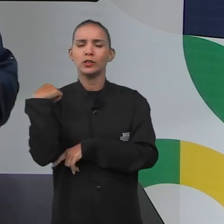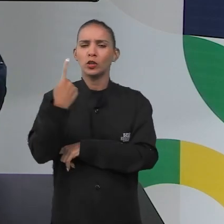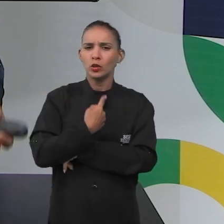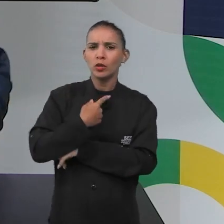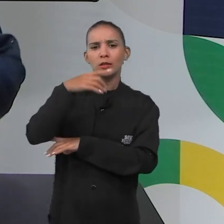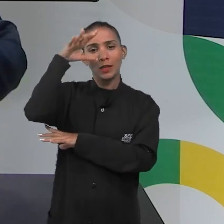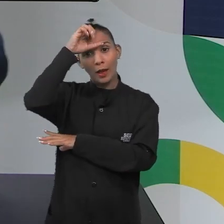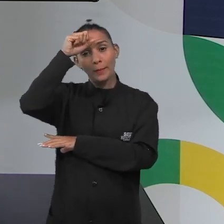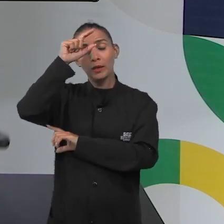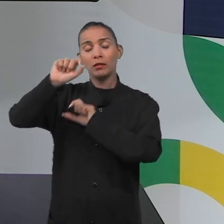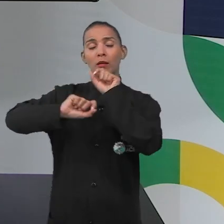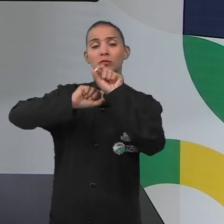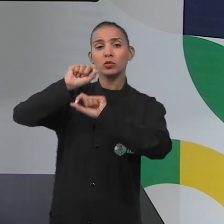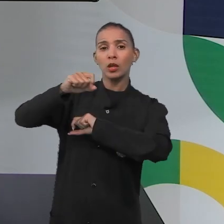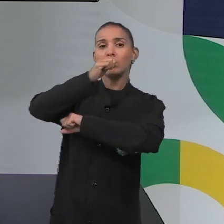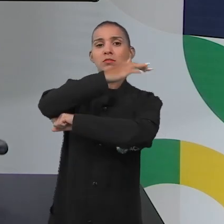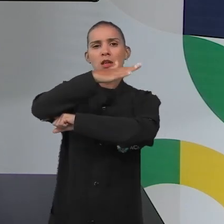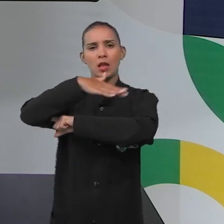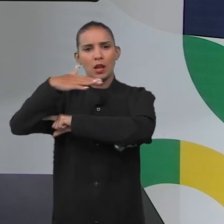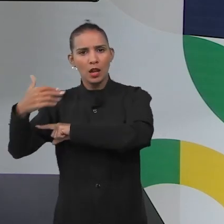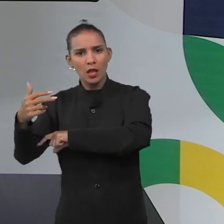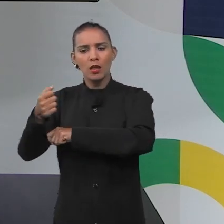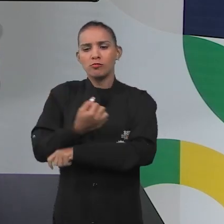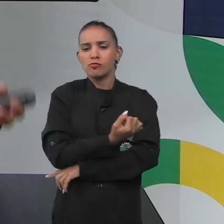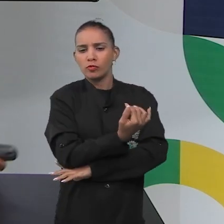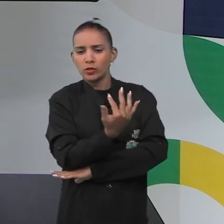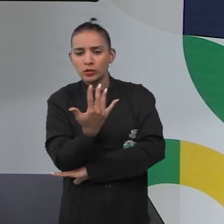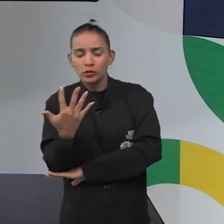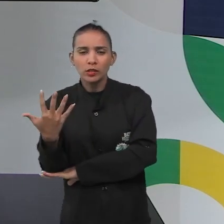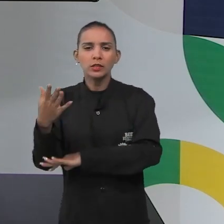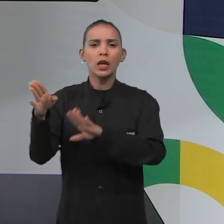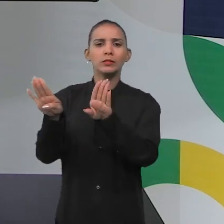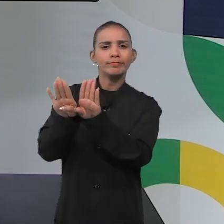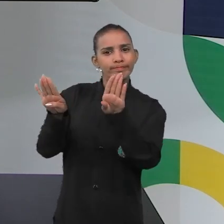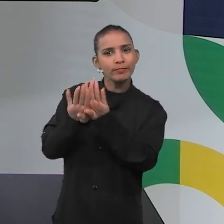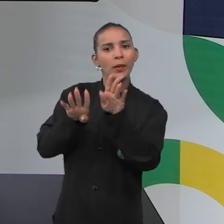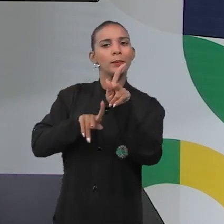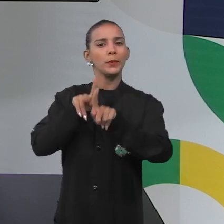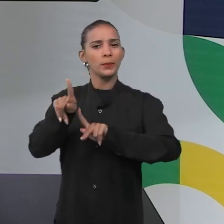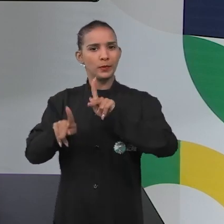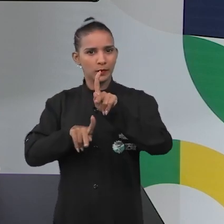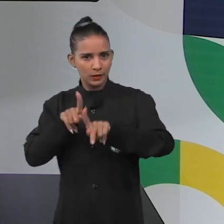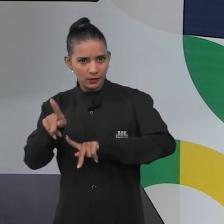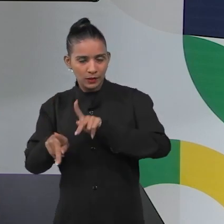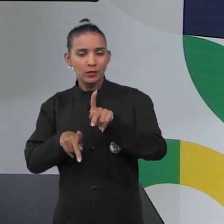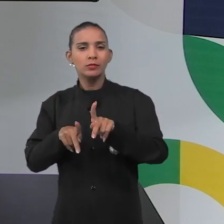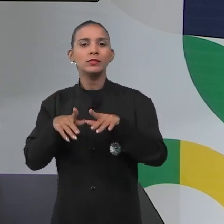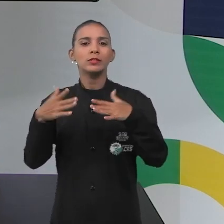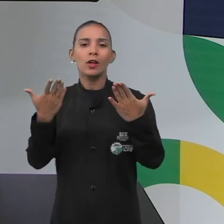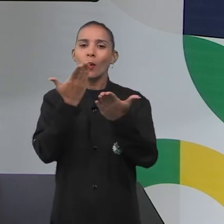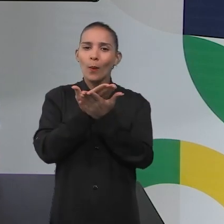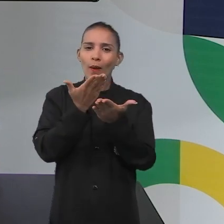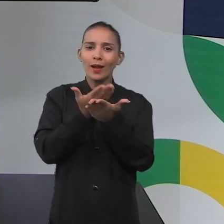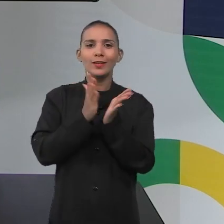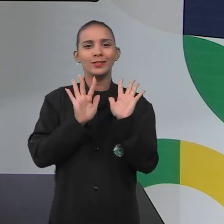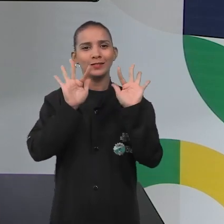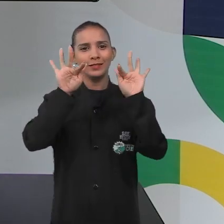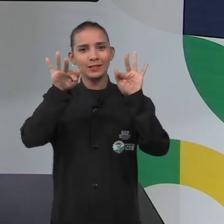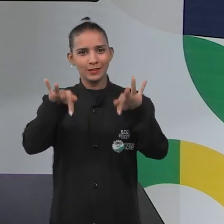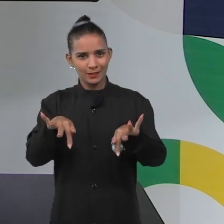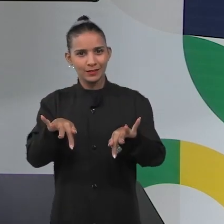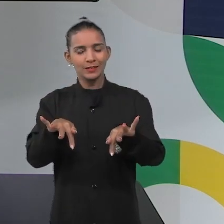naturais, relevo, clima, vegetação, falamos um pouco de população e essa foi a nossa aula de hoje,